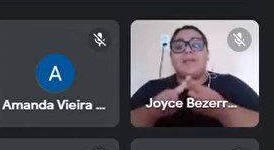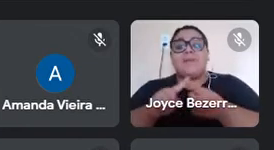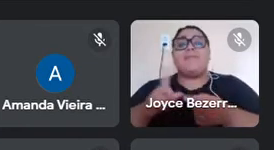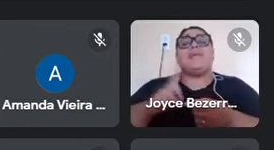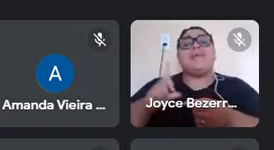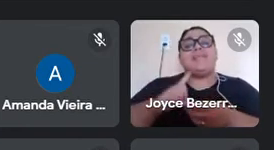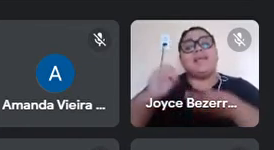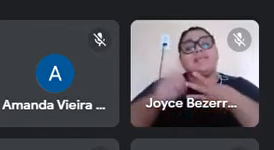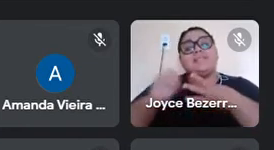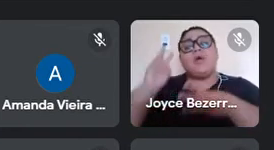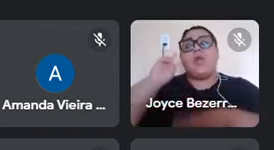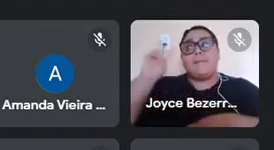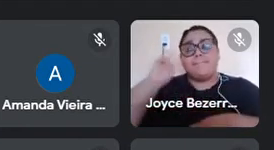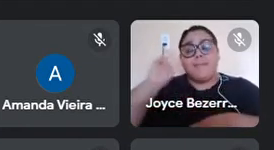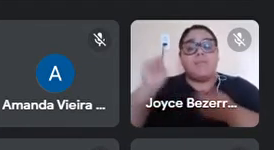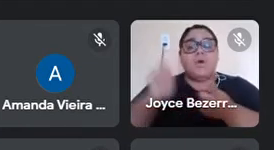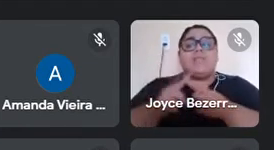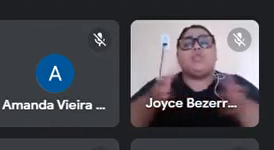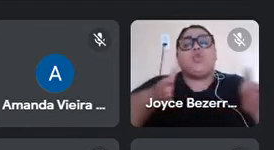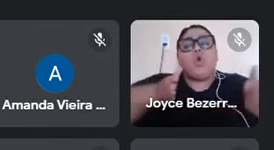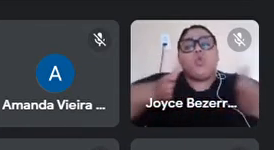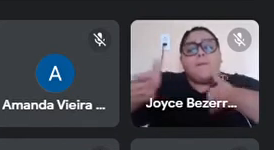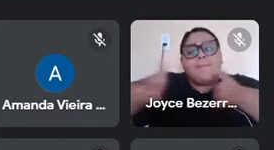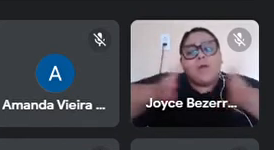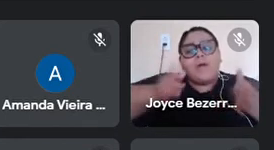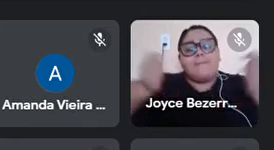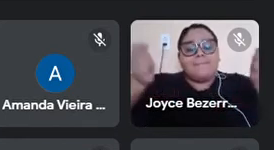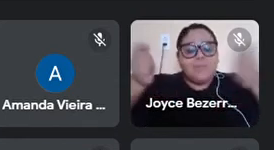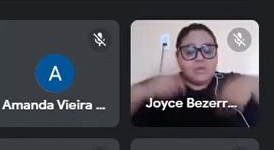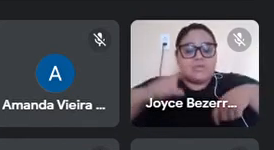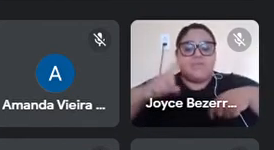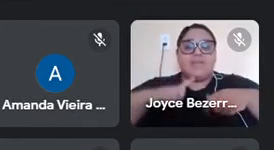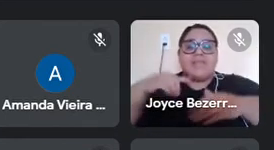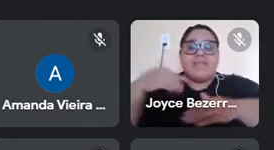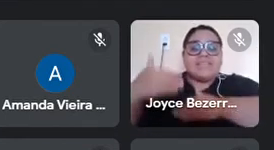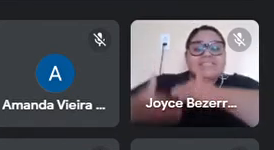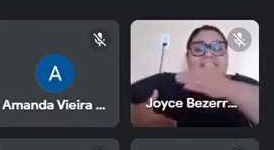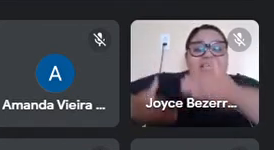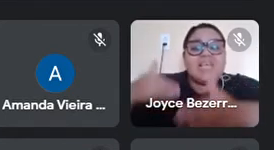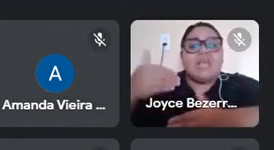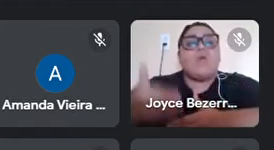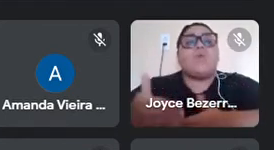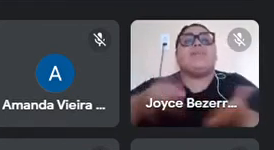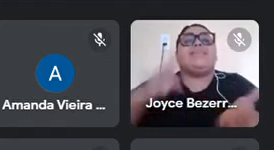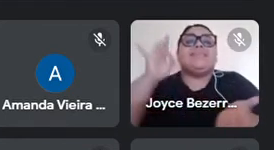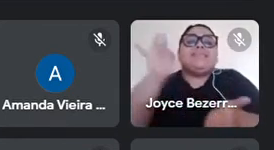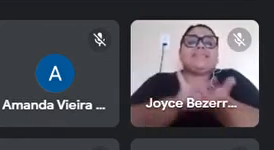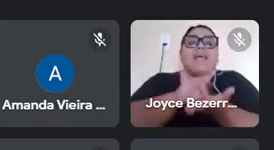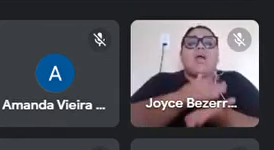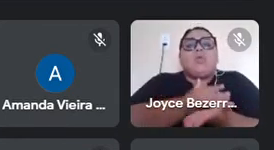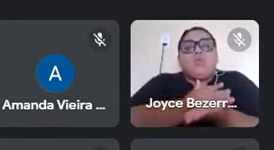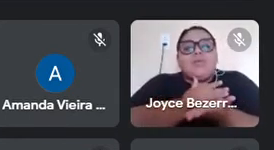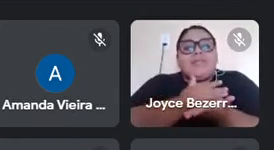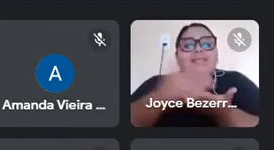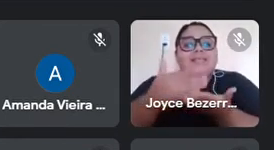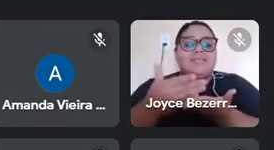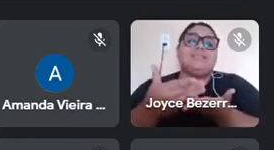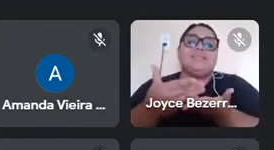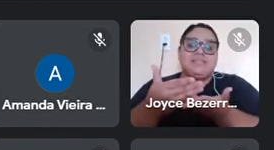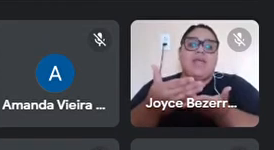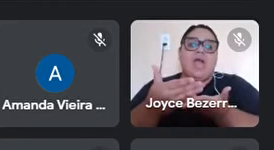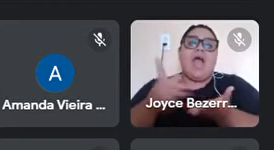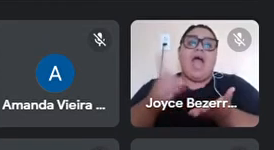memória. Então, tem todo um processo que precisa ser seguido para que, de fato, se inicie o combate àquele antígeno.